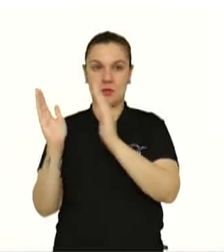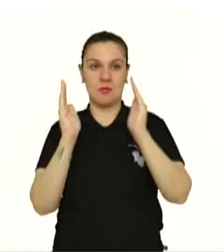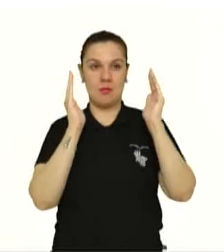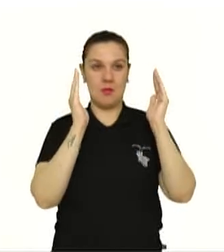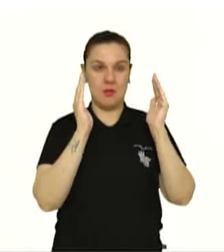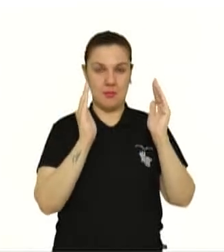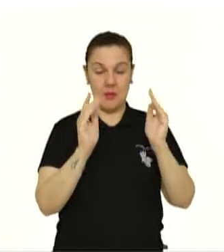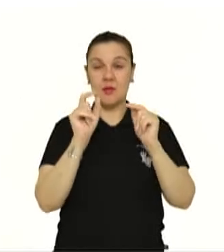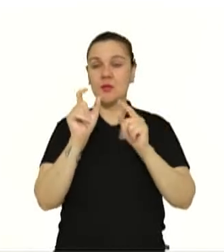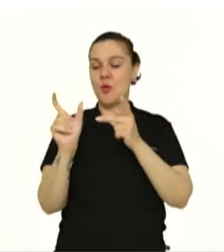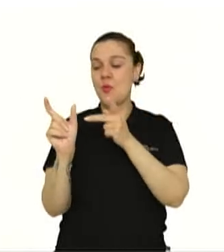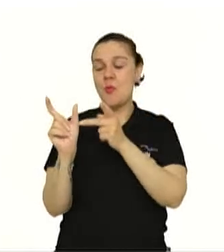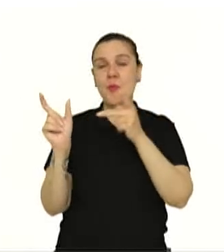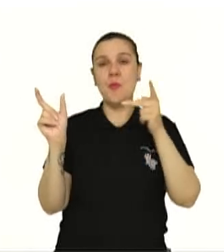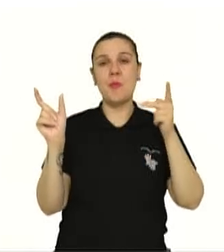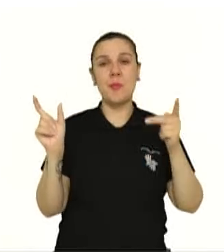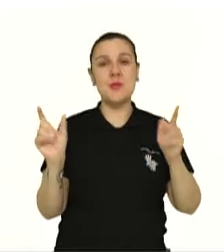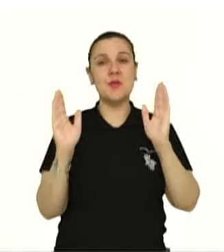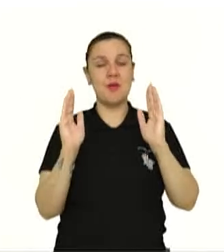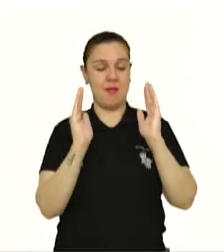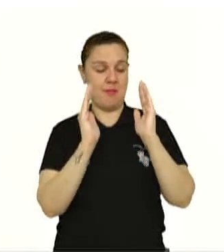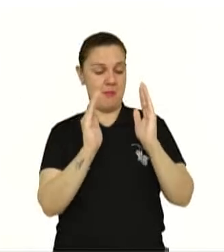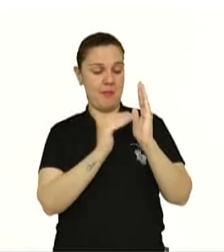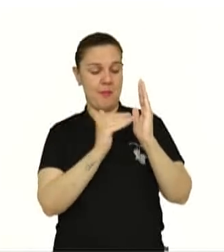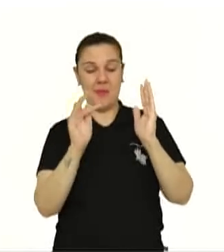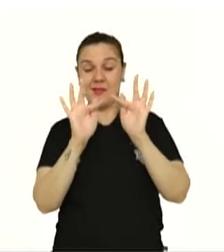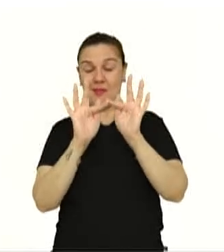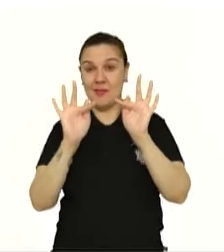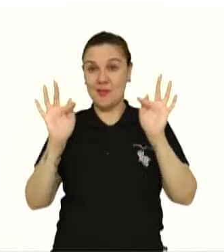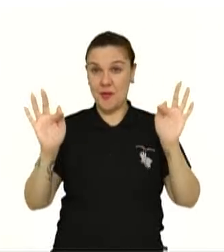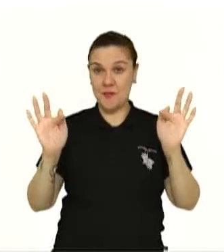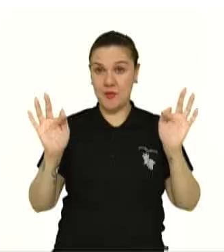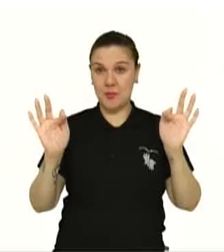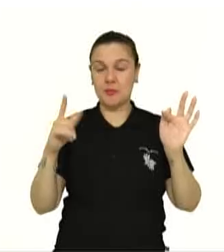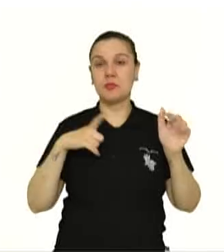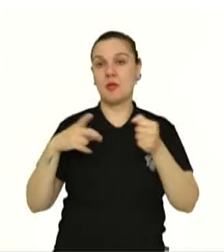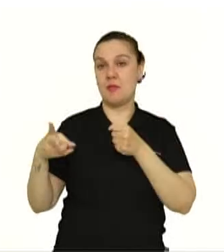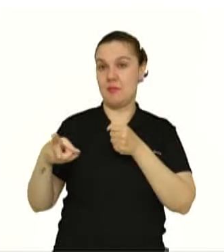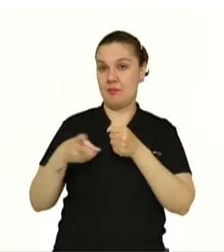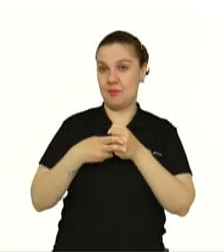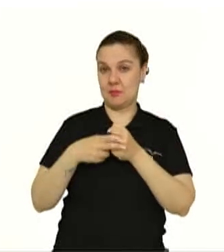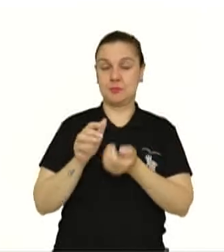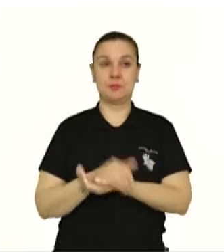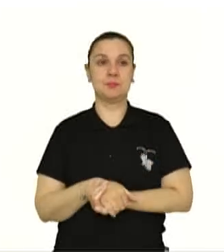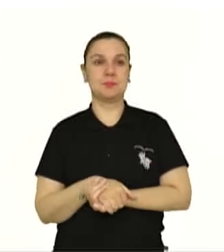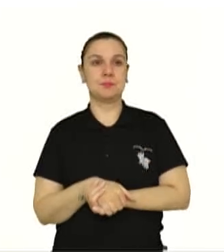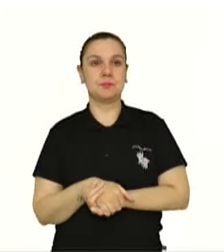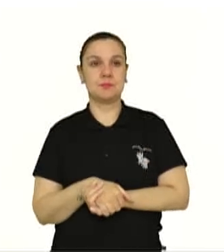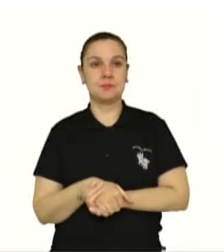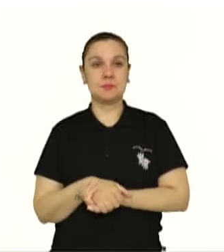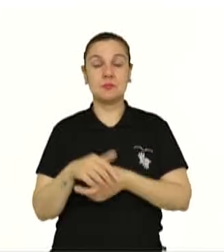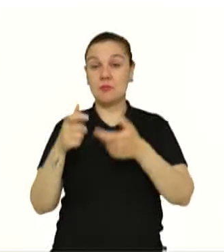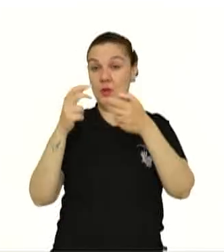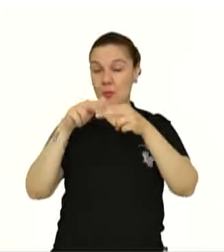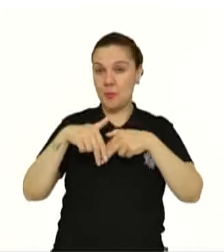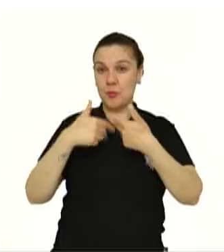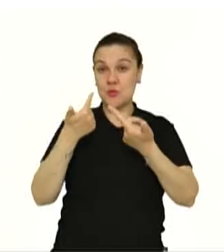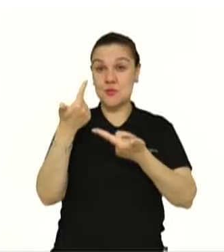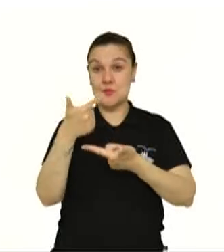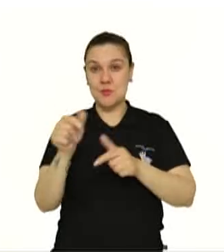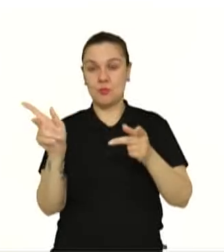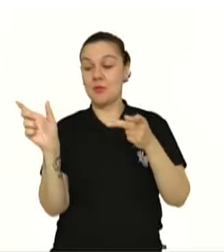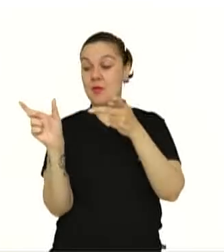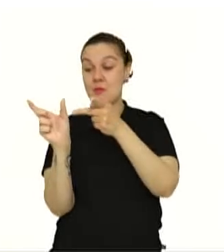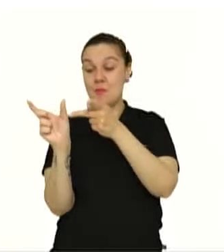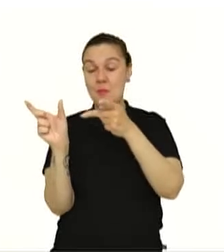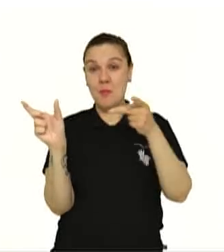Predicado. O predicado é a parte da oração em que há verbo, tá? Portanto, não existe predicado